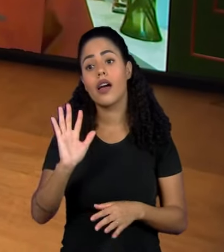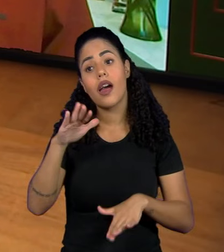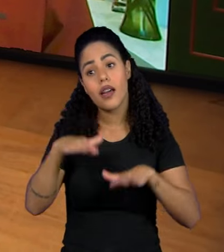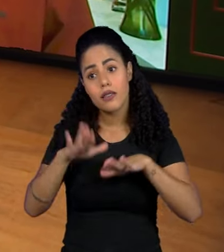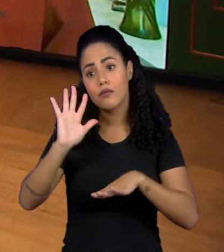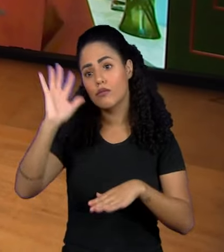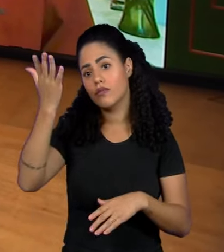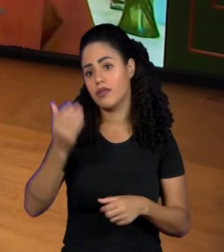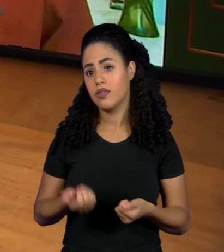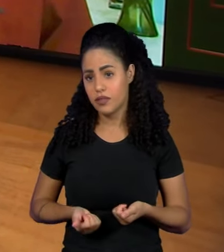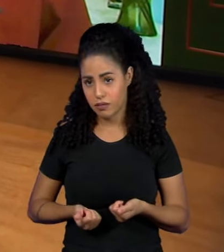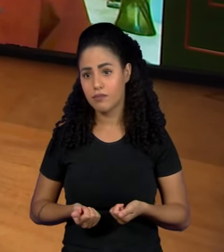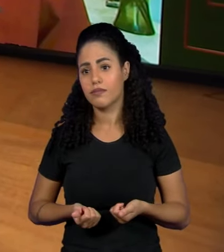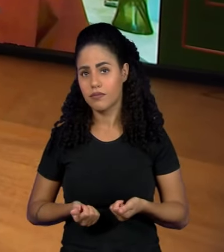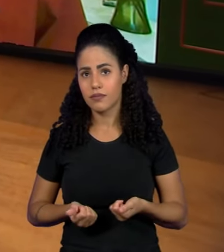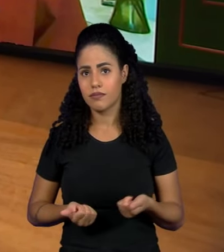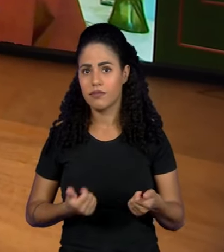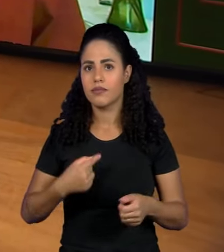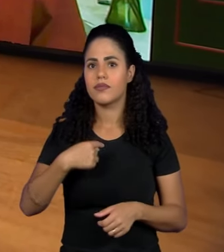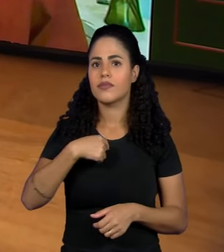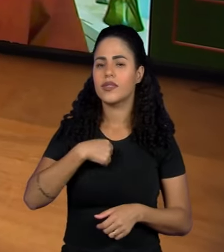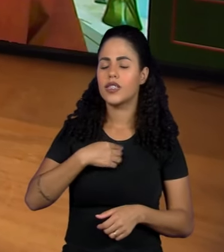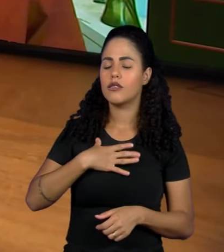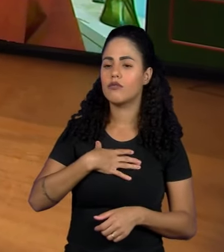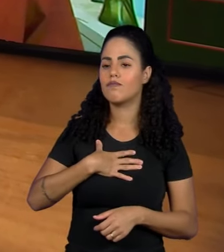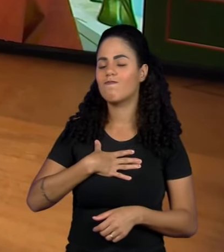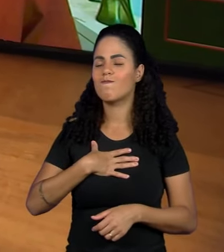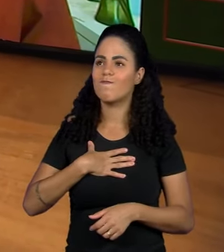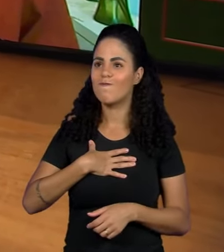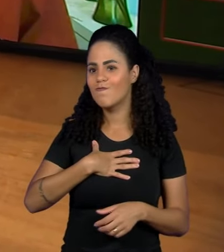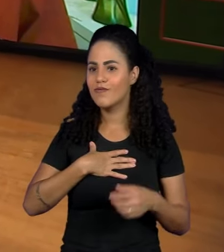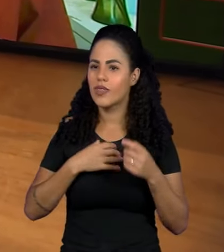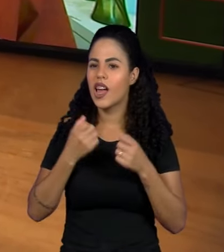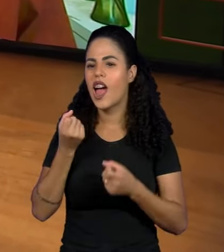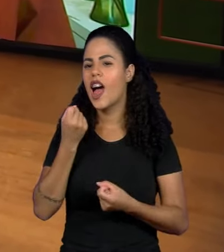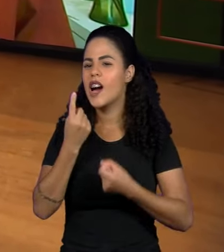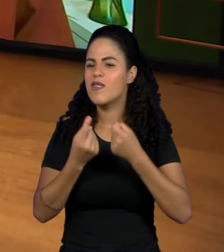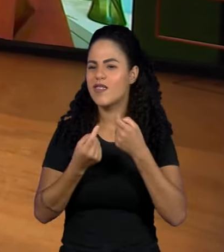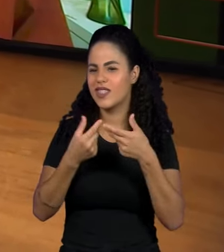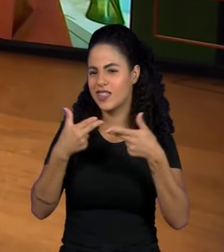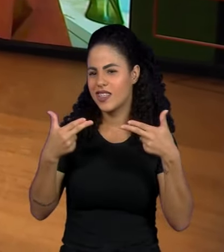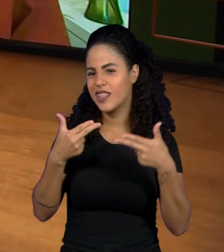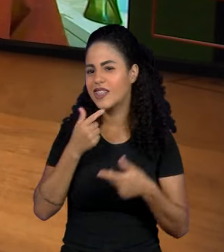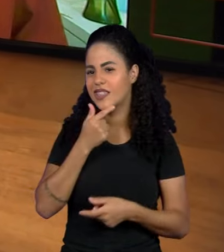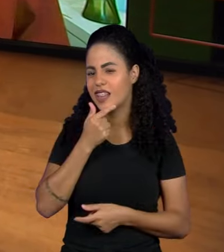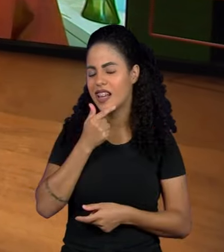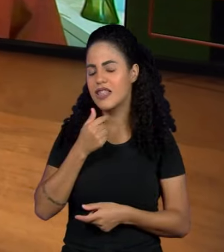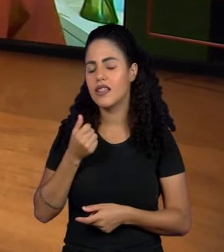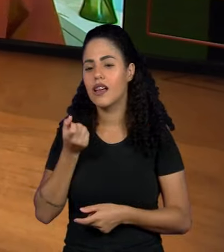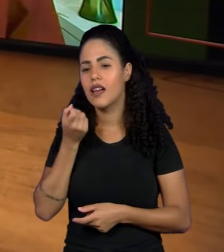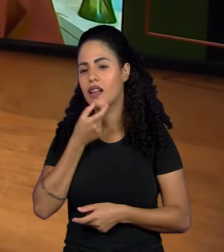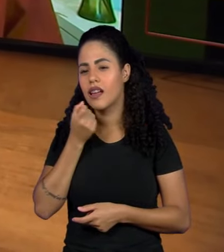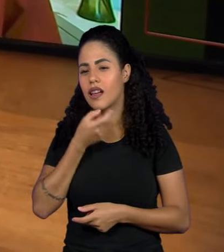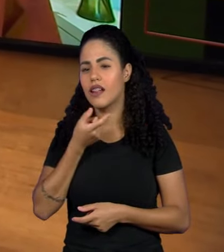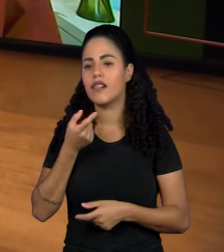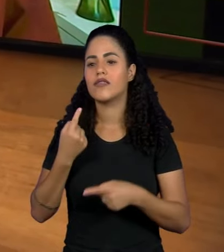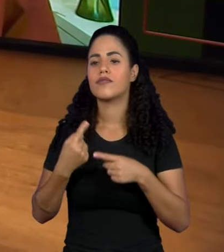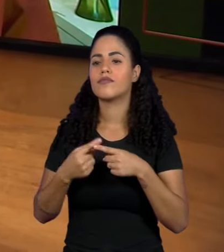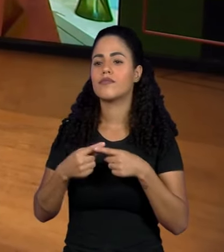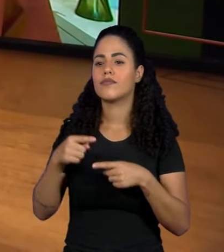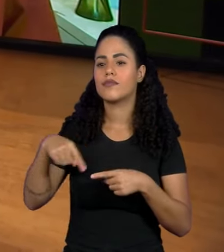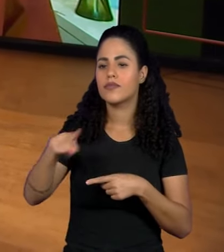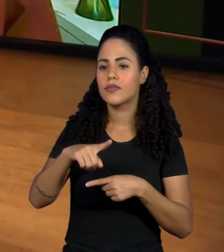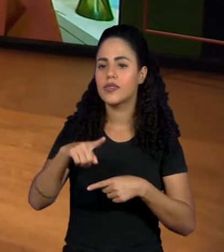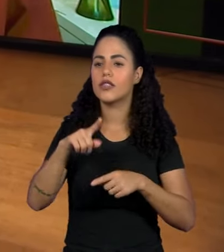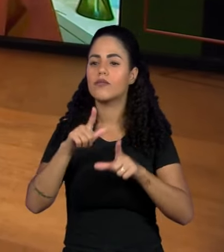boa. E tiveram coisas muito engraçadas. Por exemplo, o grito de uma das músicas dele,